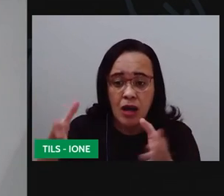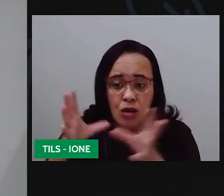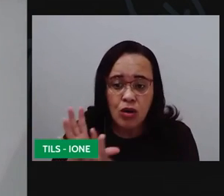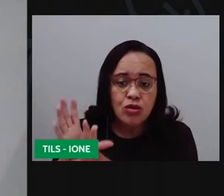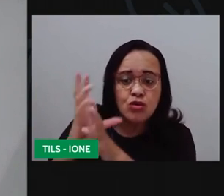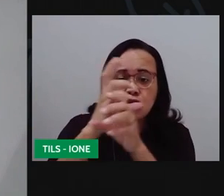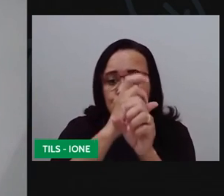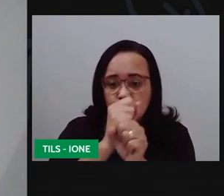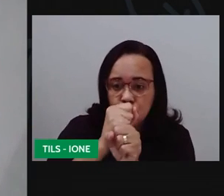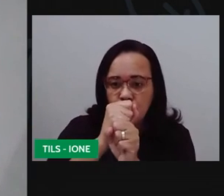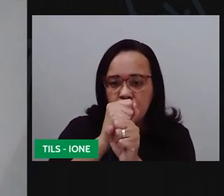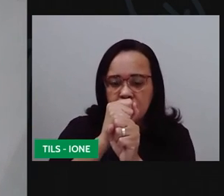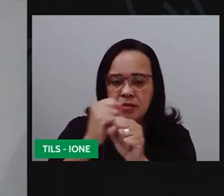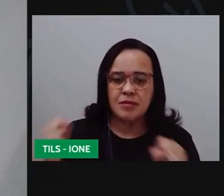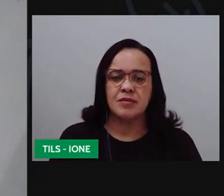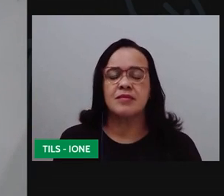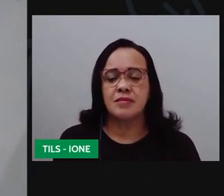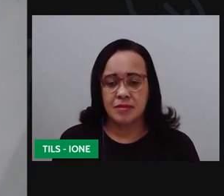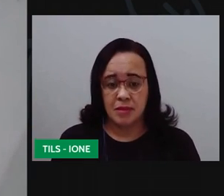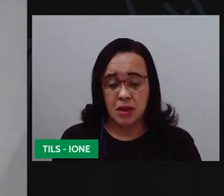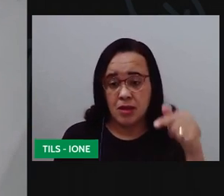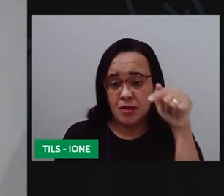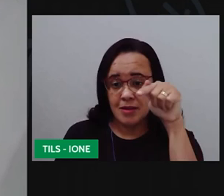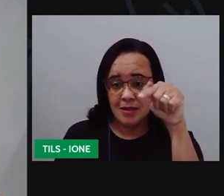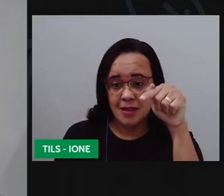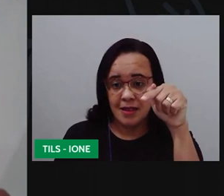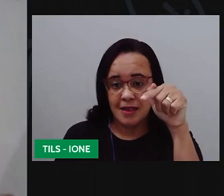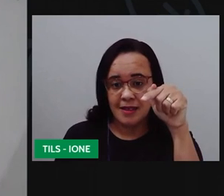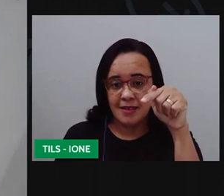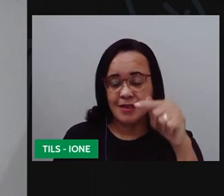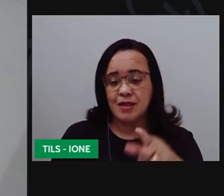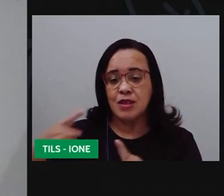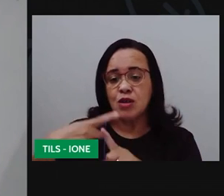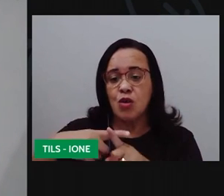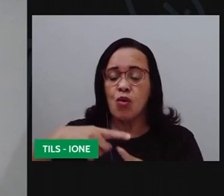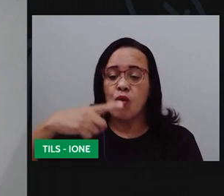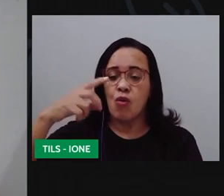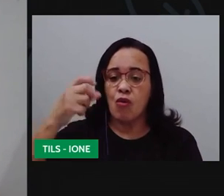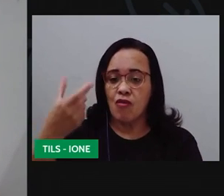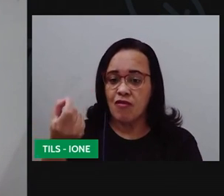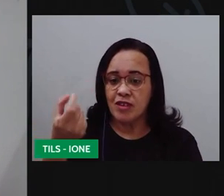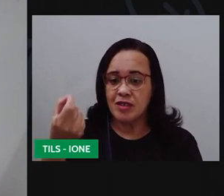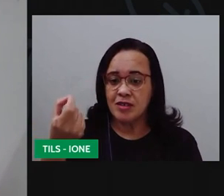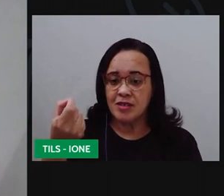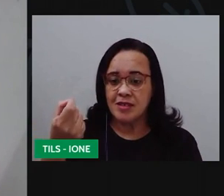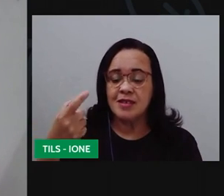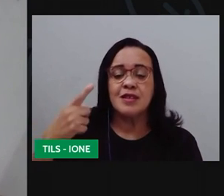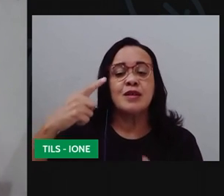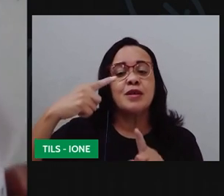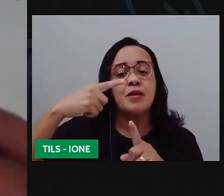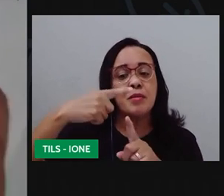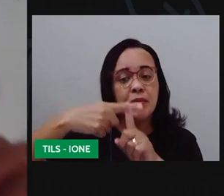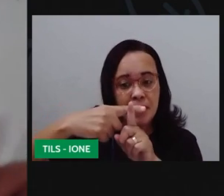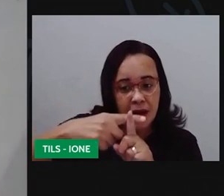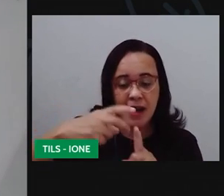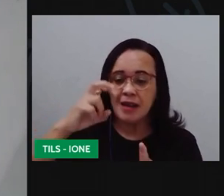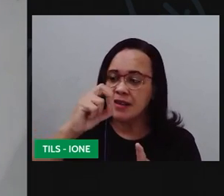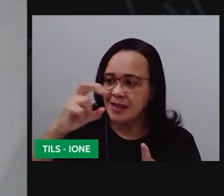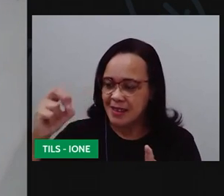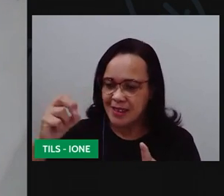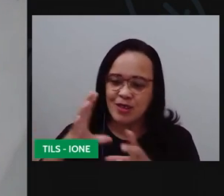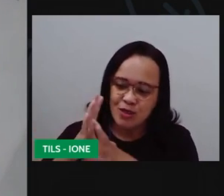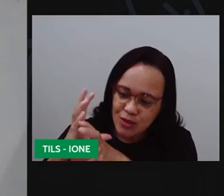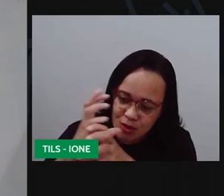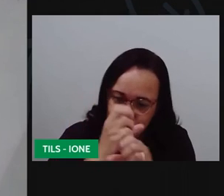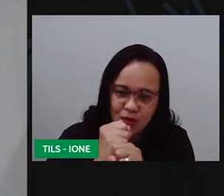sobrou Olha esse 7 com esse 20 com esse Kim Então vou